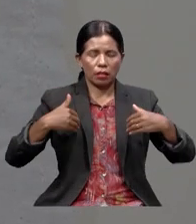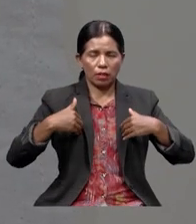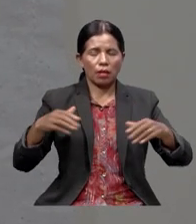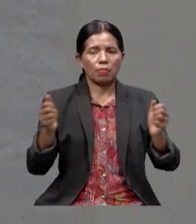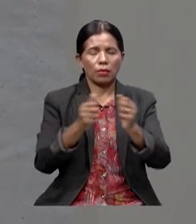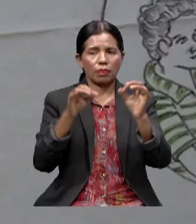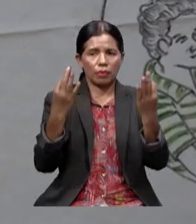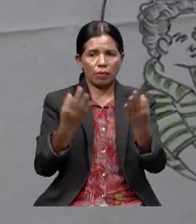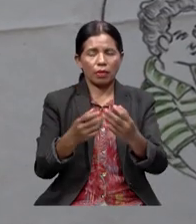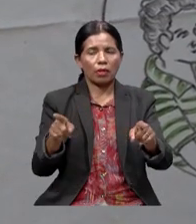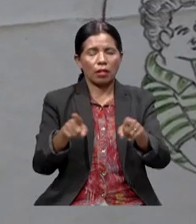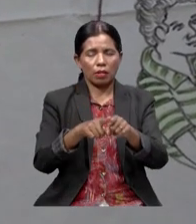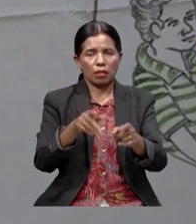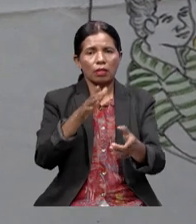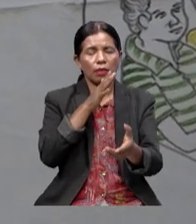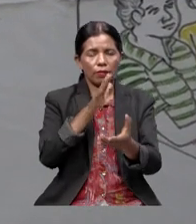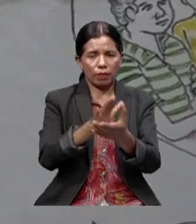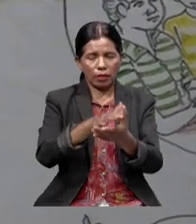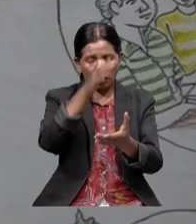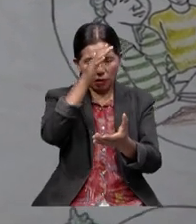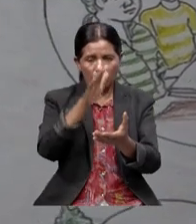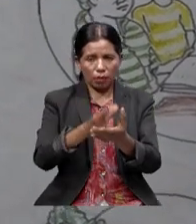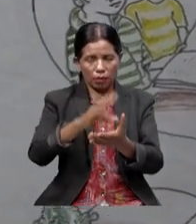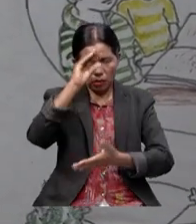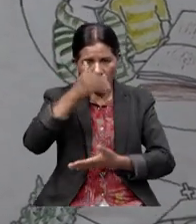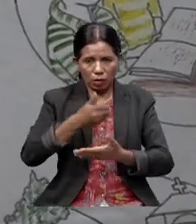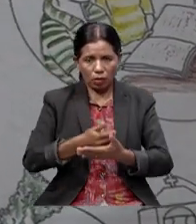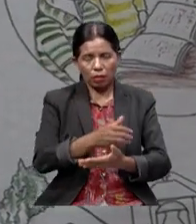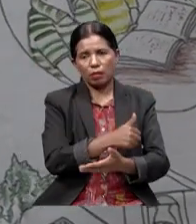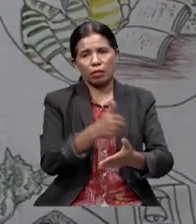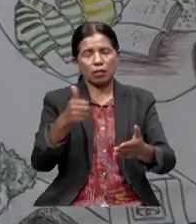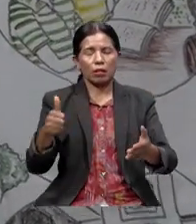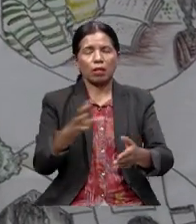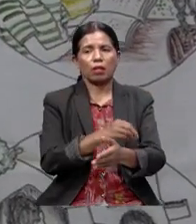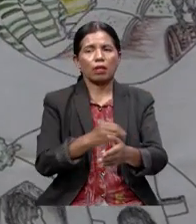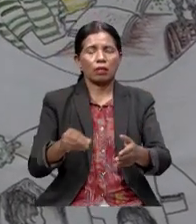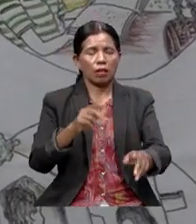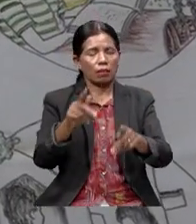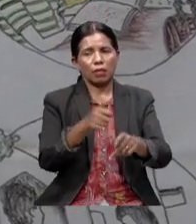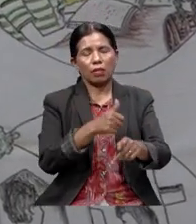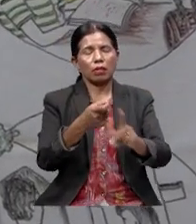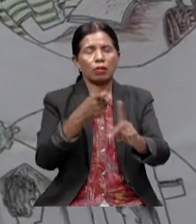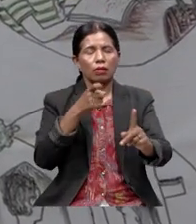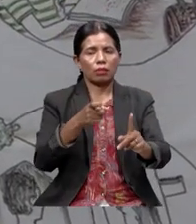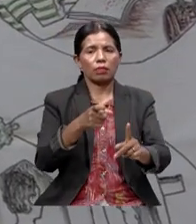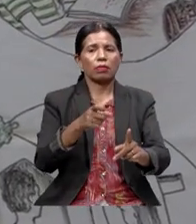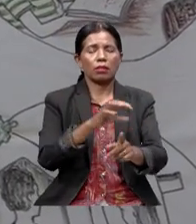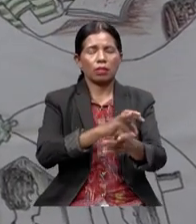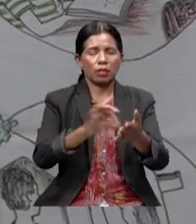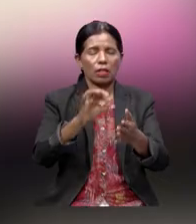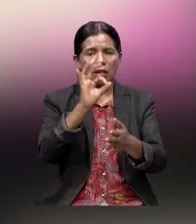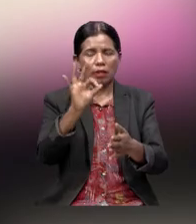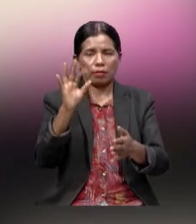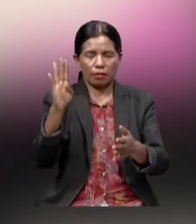família anesan fem no line oan no balun mos ataca falia maseluk li usi postaz in sira iha mídia